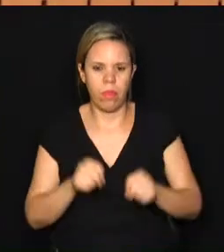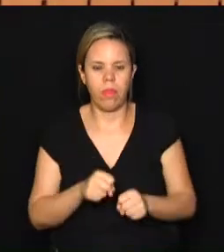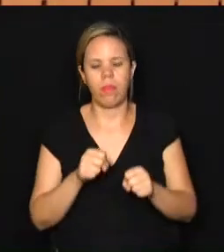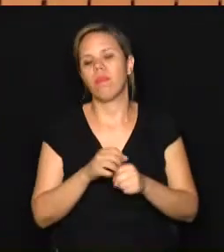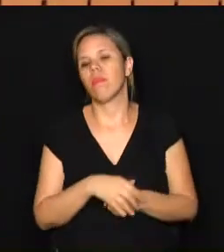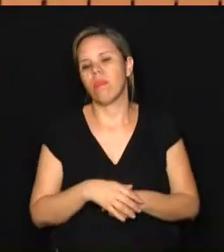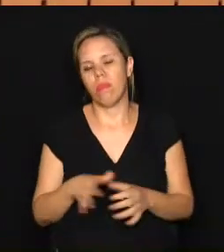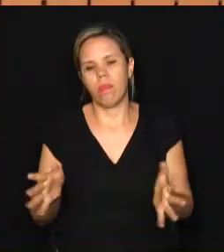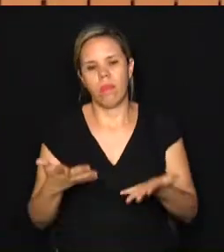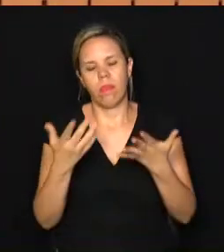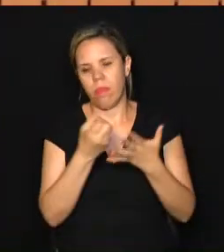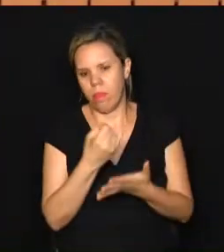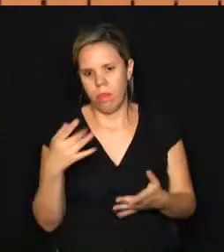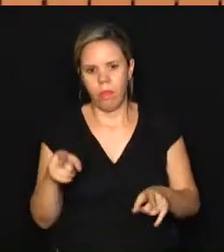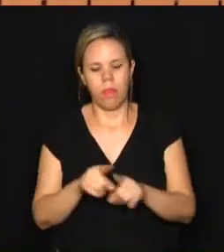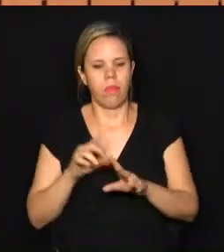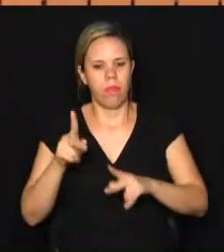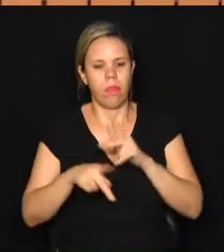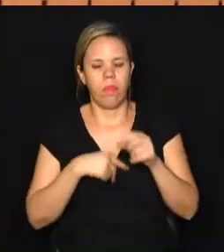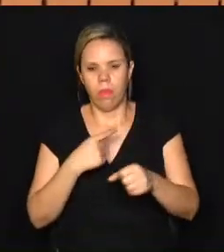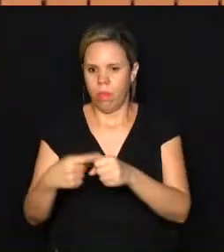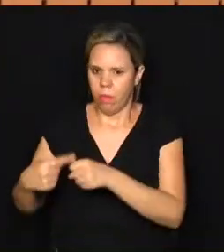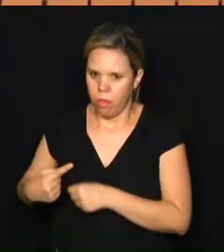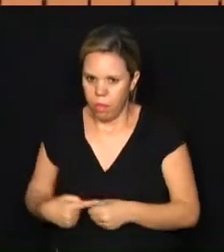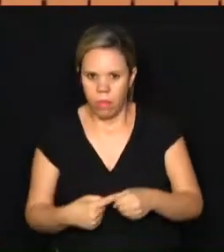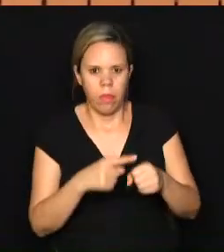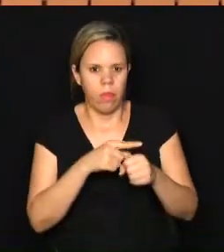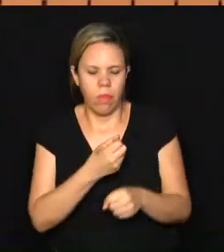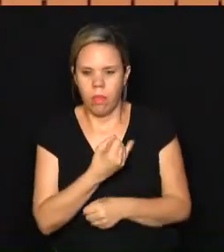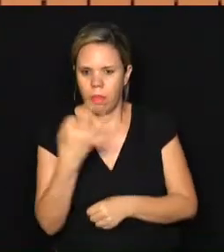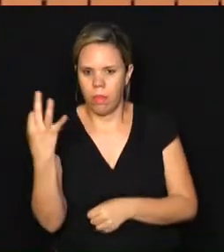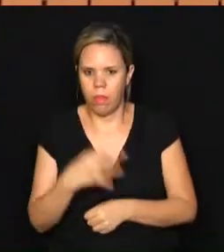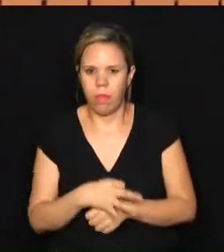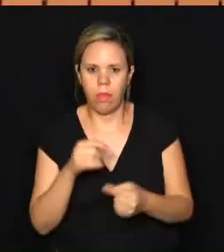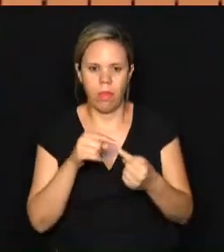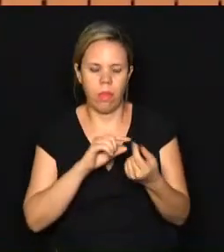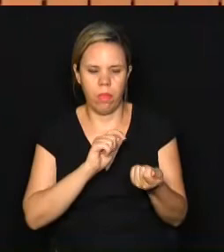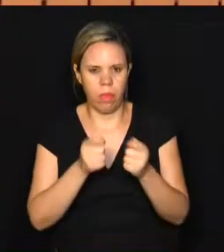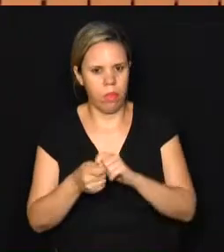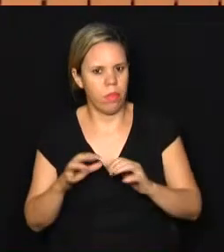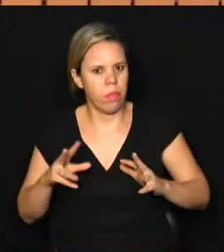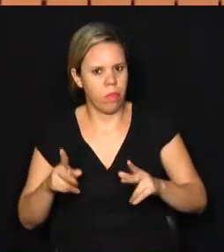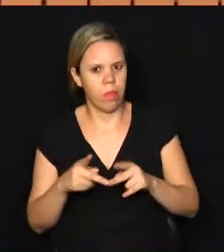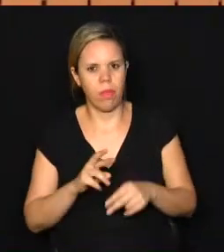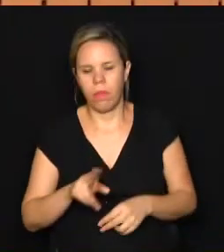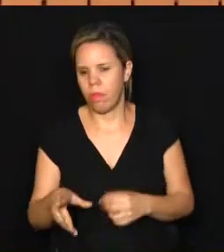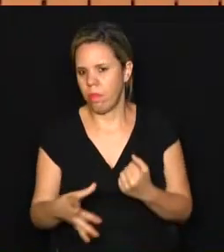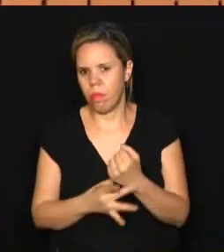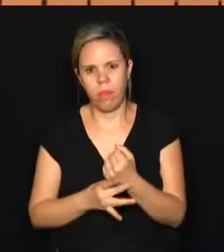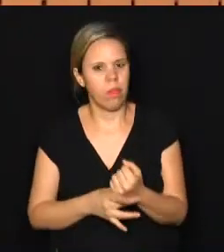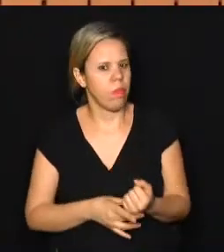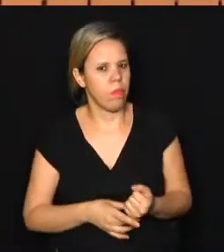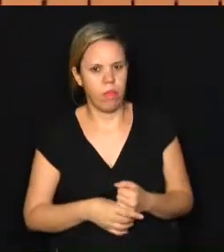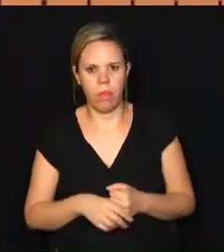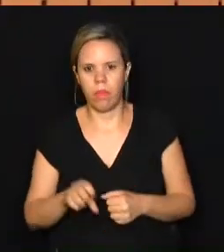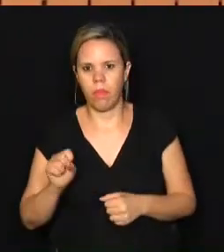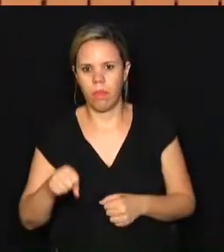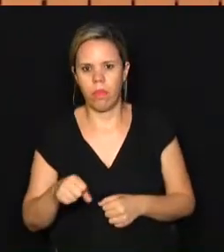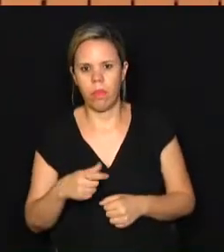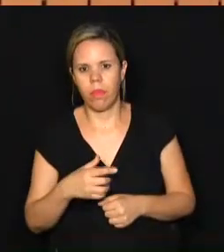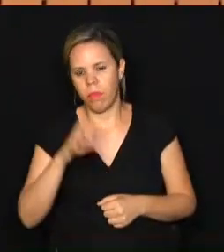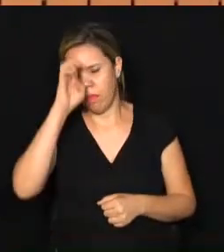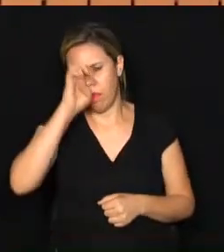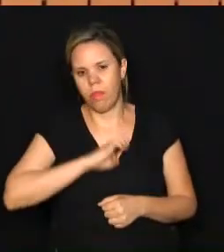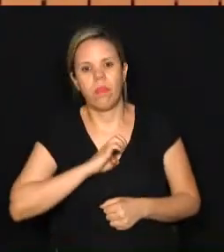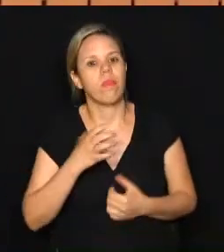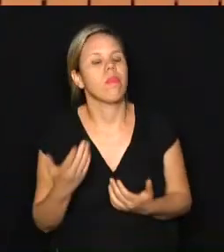contribui proporcionalmente para todos os municípios a porcentagem adequada a todos. Não é segurança hídrica, e sim egoísmo